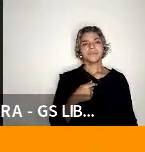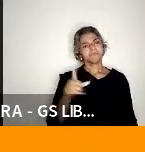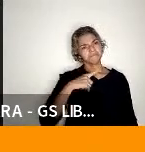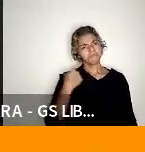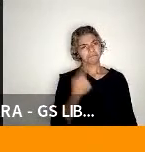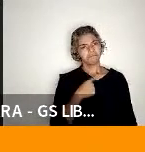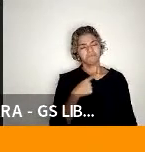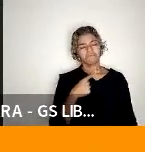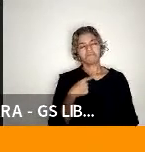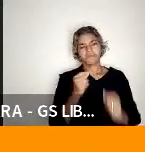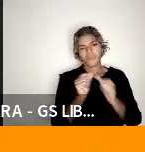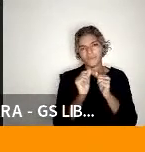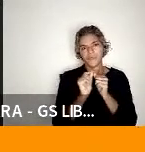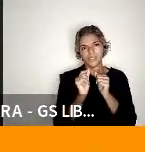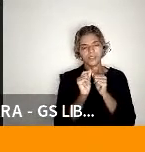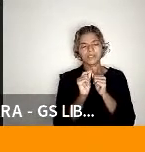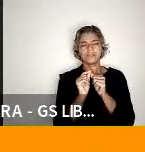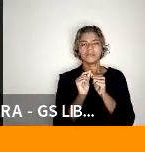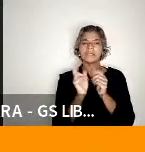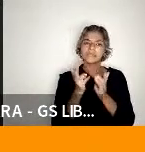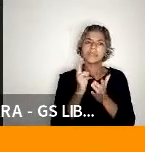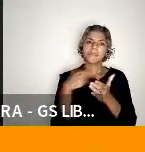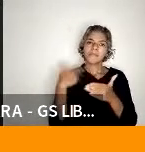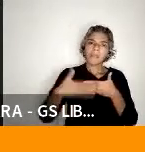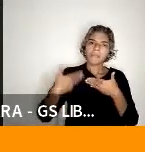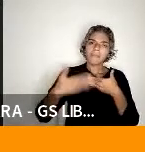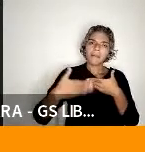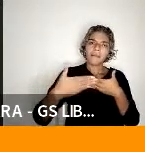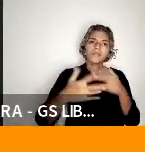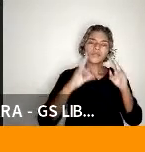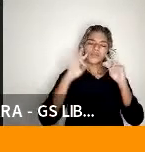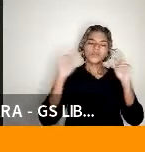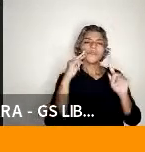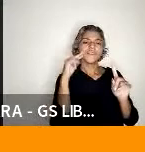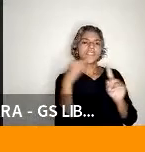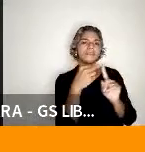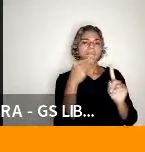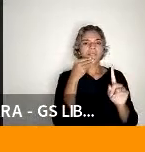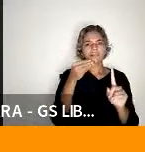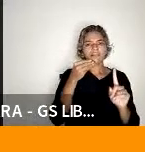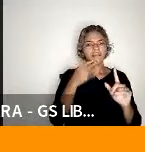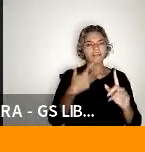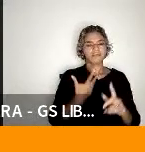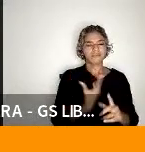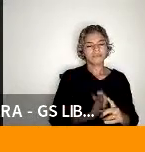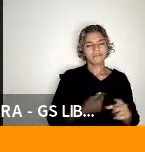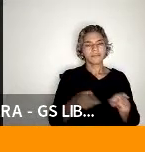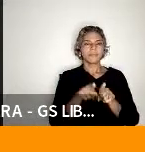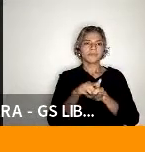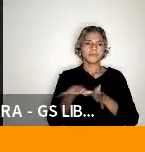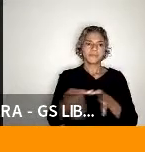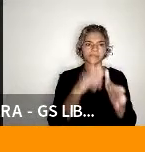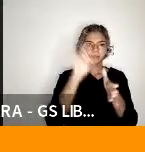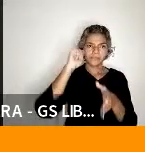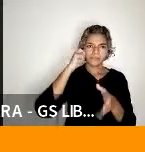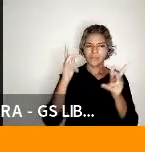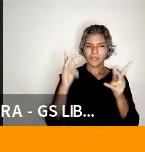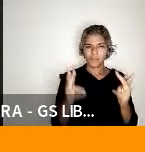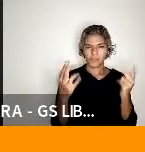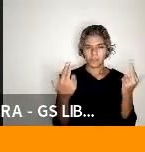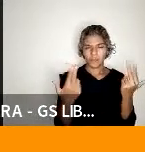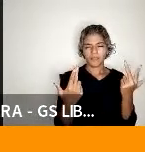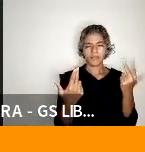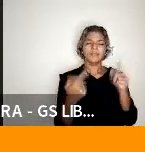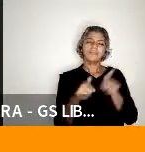regularmente eventos pela visibilidade trans, assim como trajetórias negras que eu falei agora há pouco, né? A gente teve o prazer de ter no